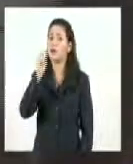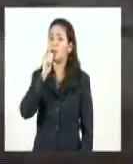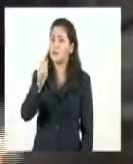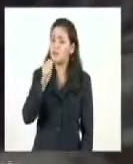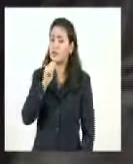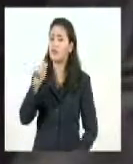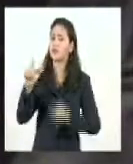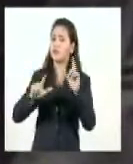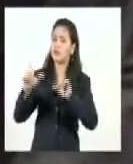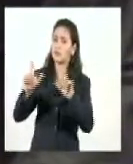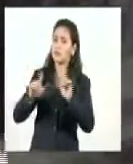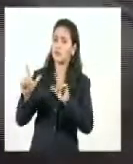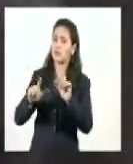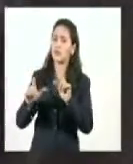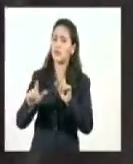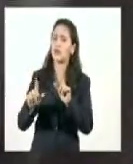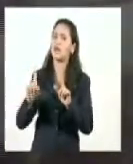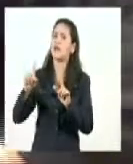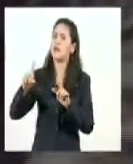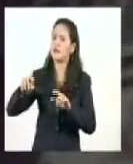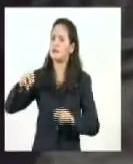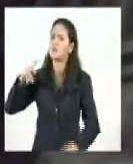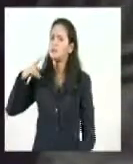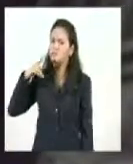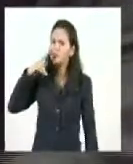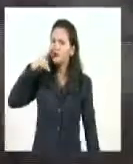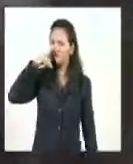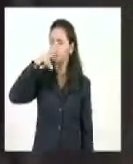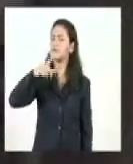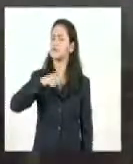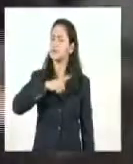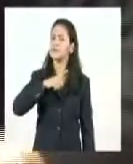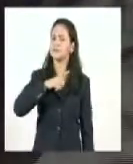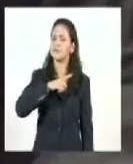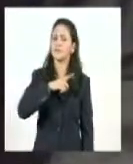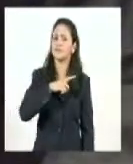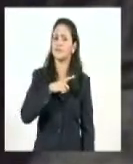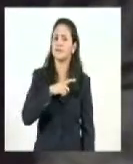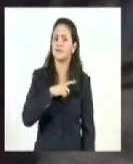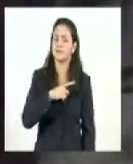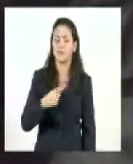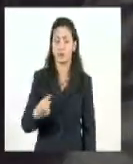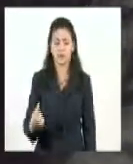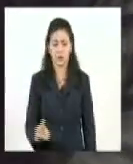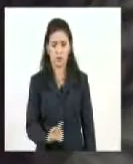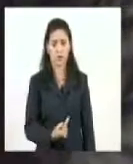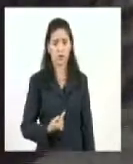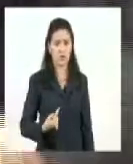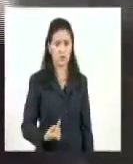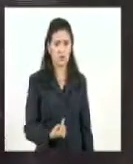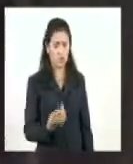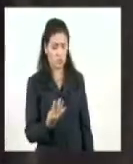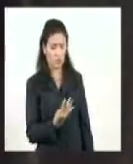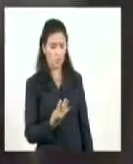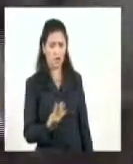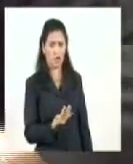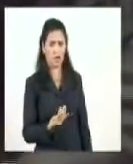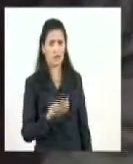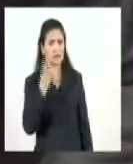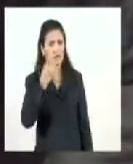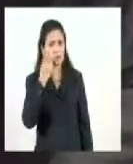muita força, e ele não quer ir contra a mídia. Porque nós aqui, nós somos 4 deputados de oposição, mas a mídia, ela